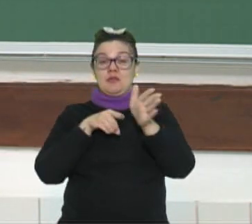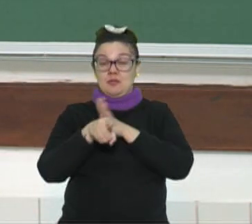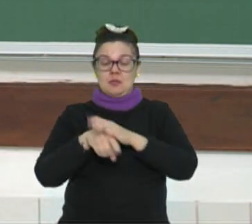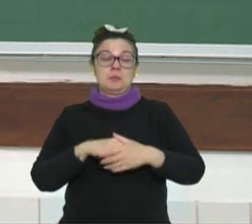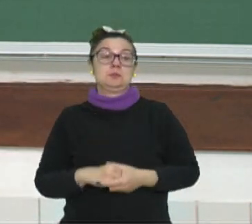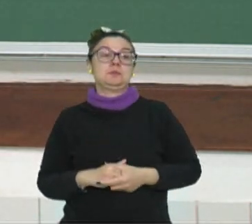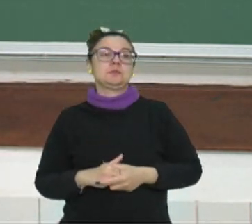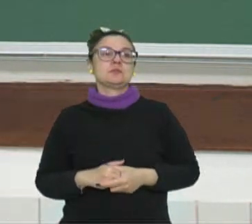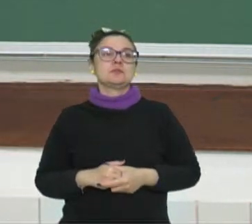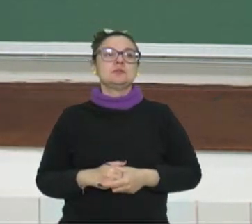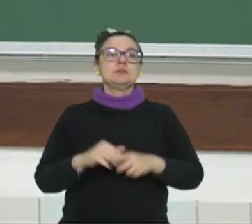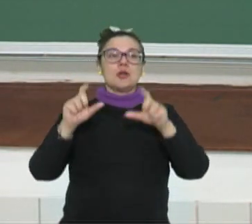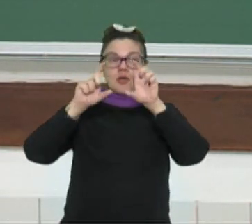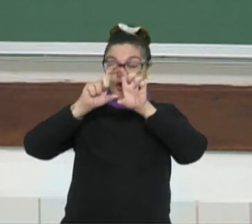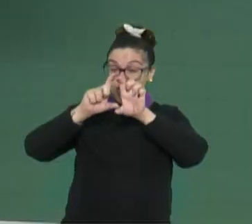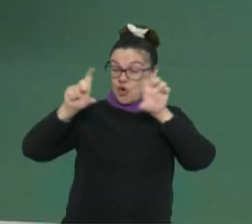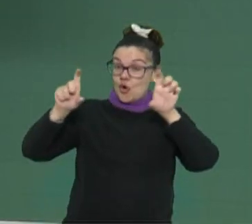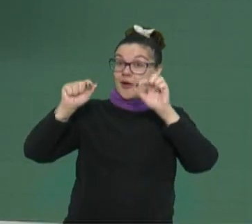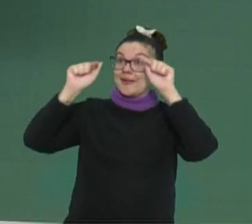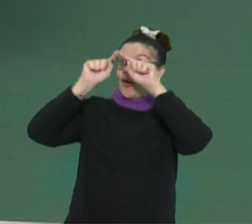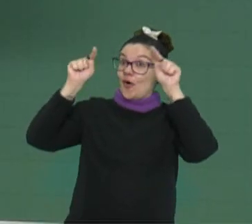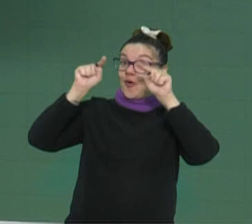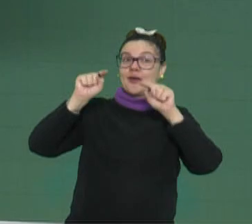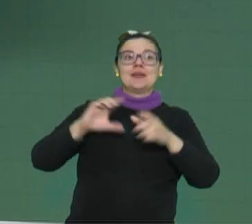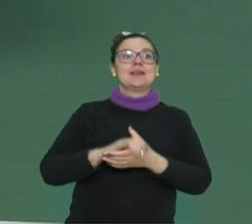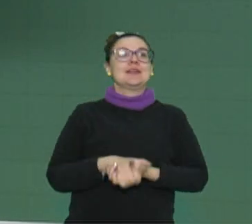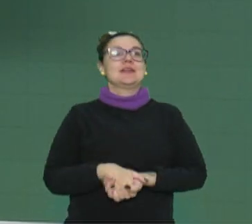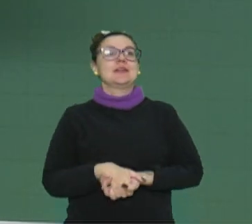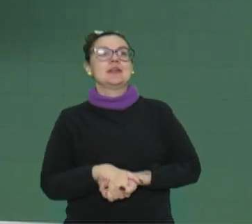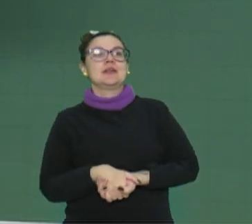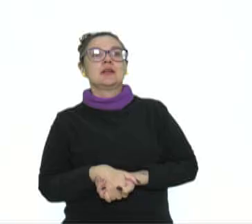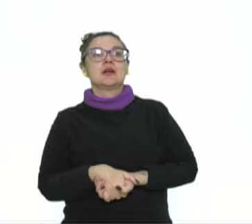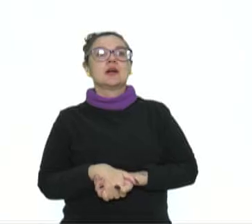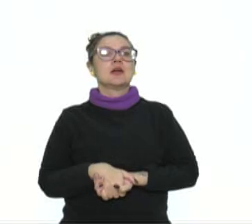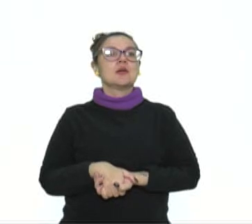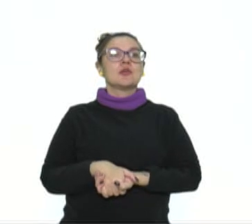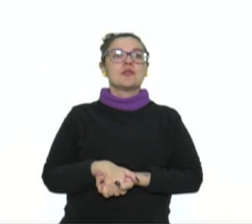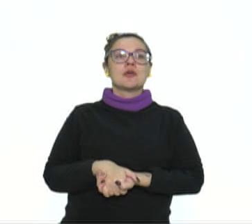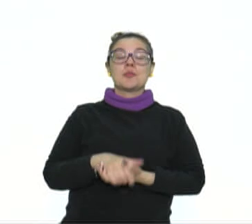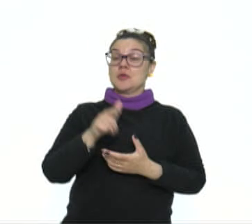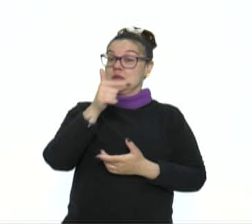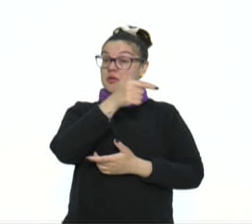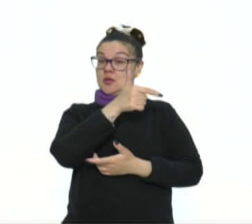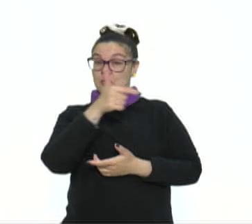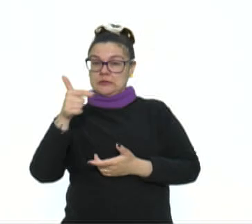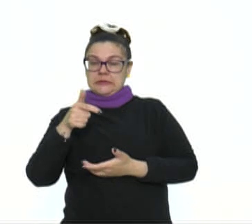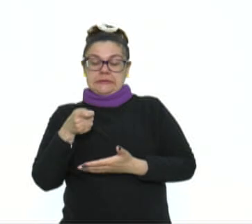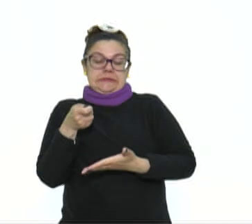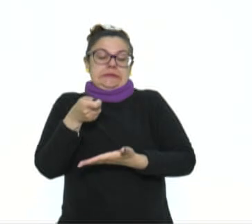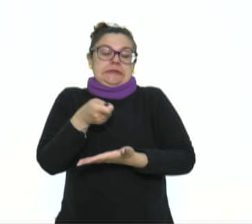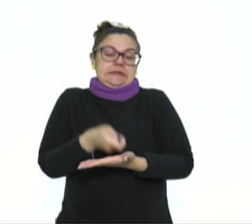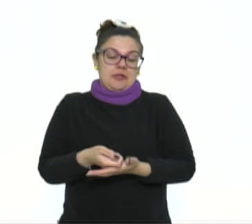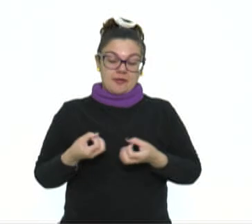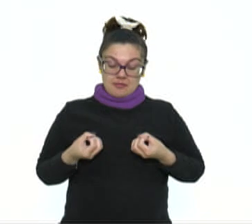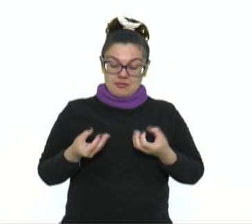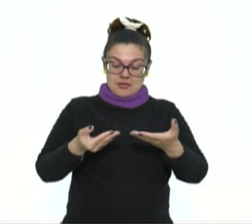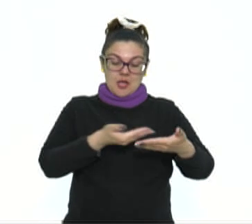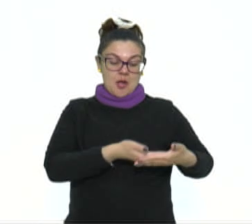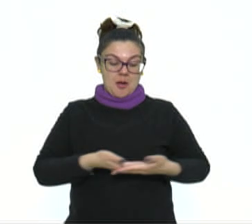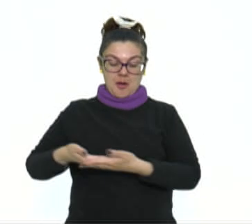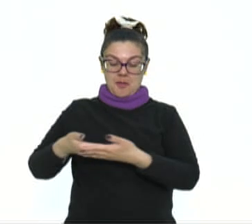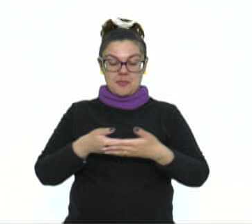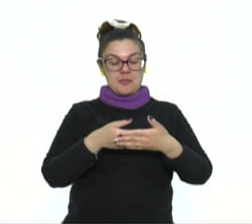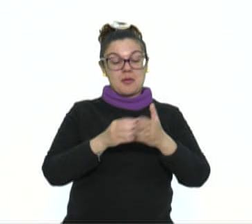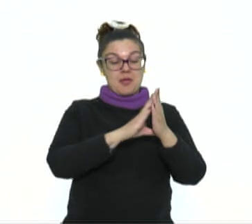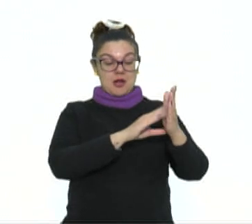Então vamos ao enunciado, a grande questão para nós. Não sofremos pressão para entregar um bebê clonado ao